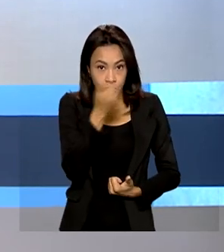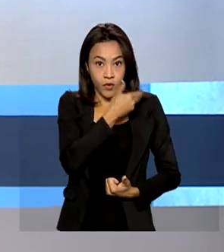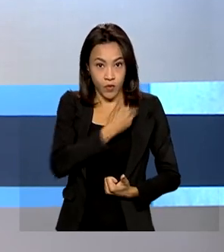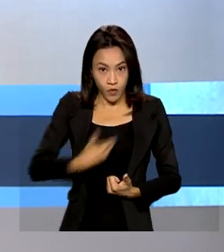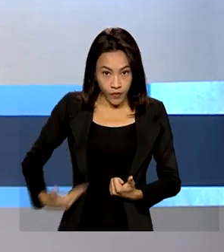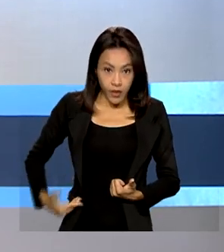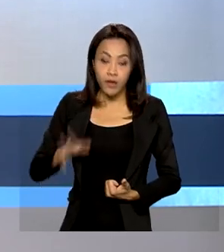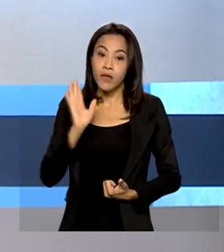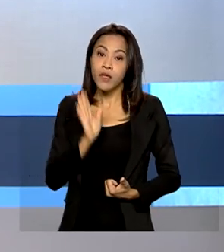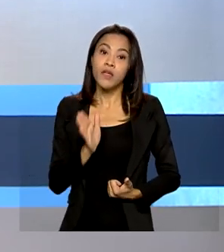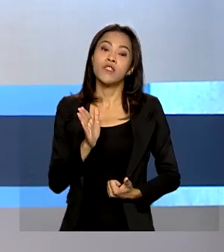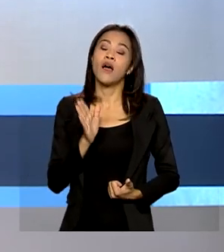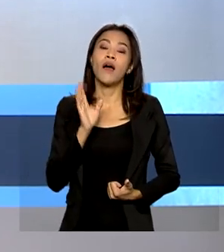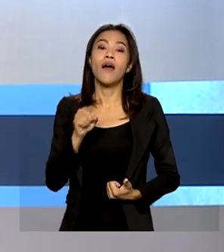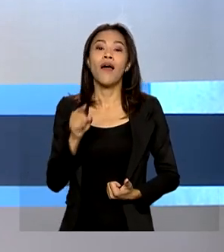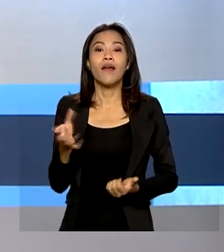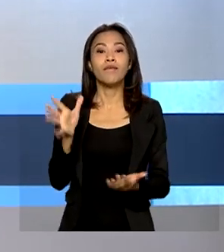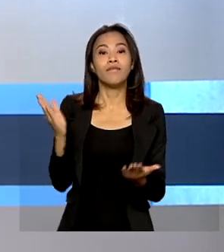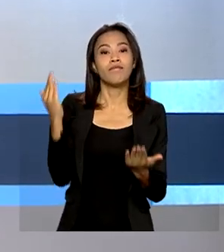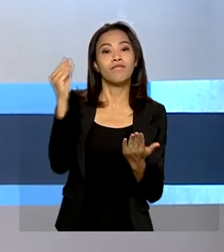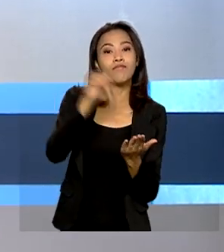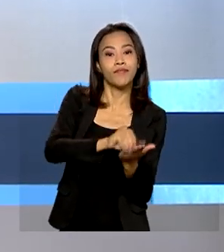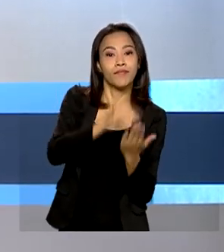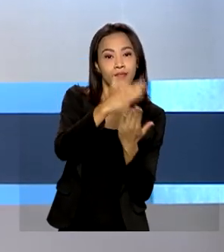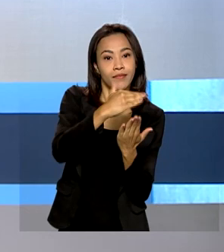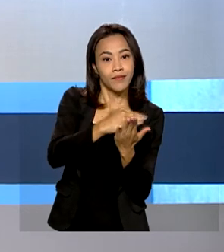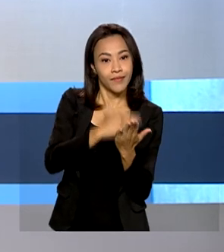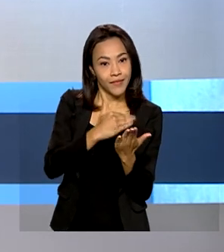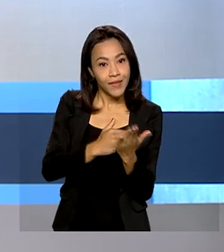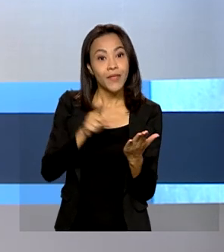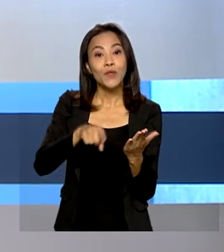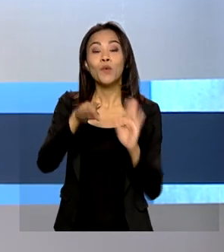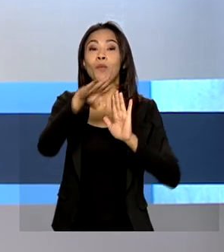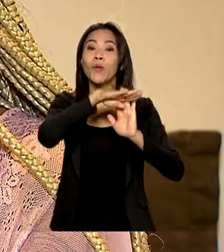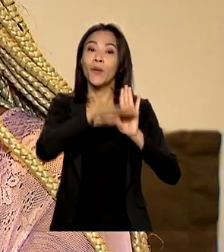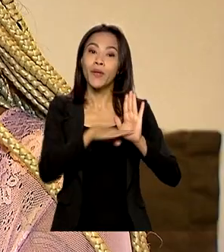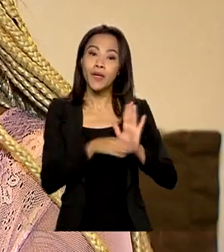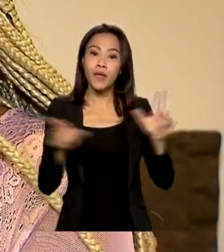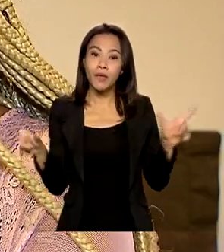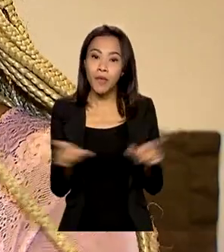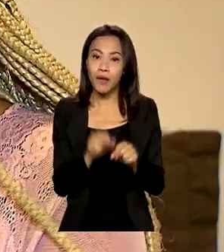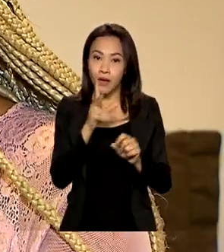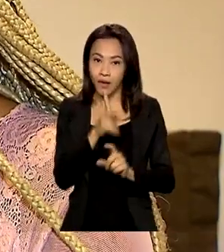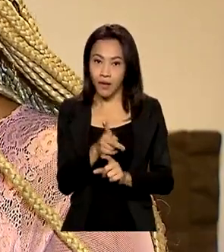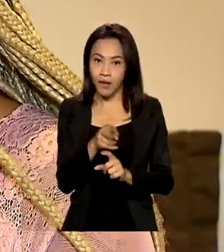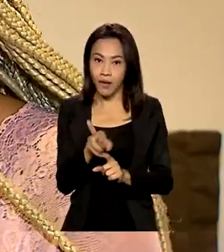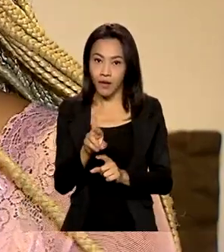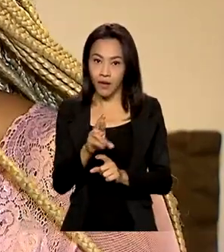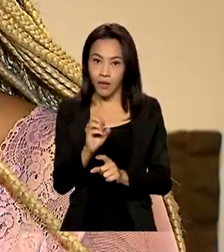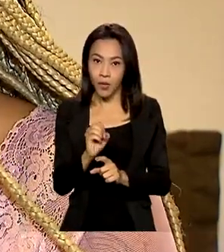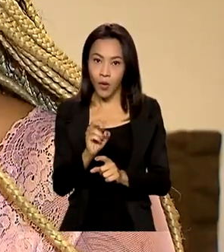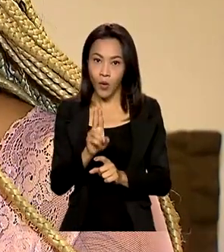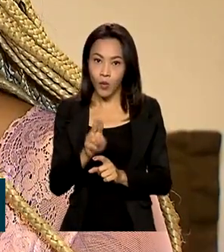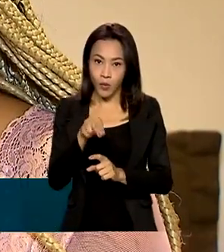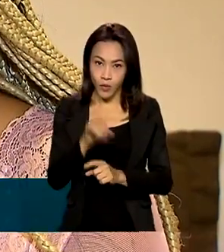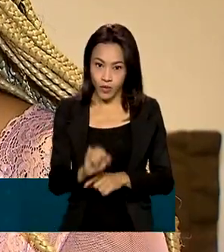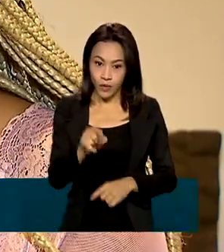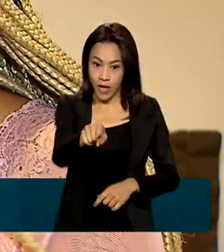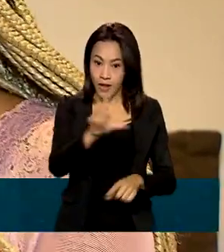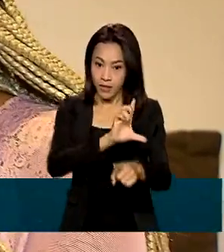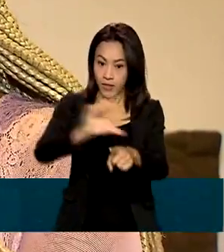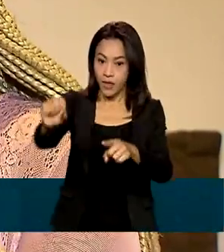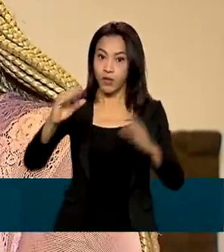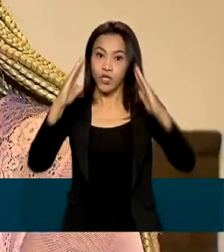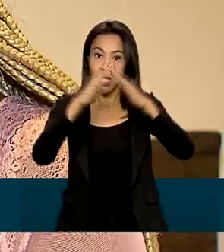incluídos entre os beneficiários do programa Universidade para Todos. Júlia saiu de casa aos 12